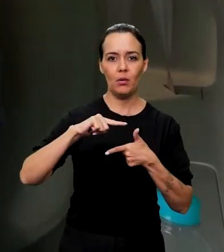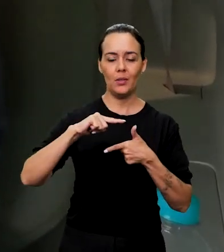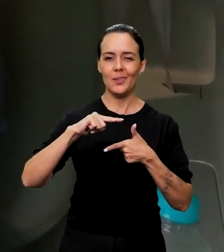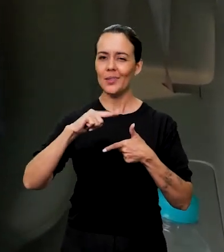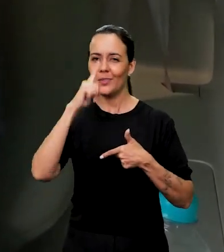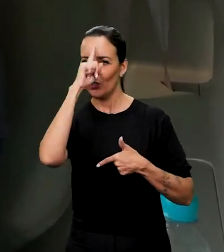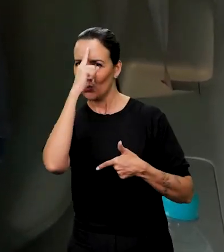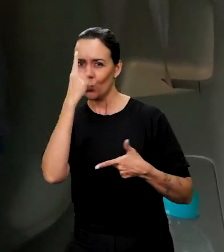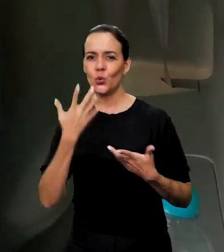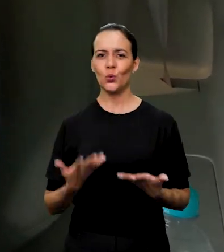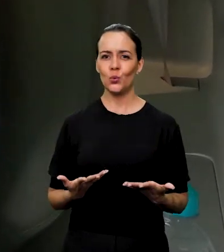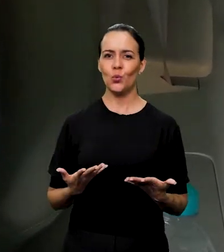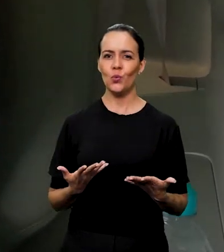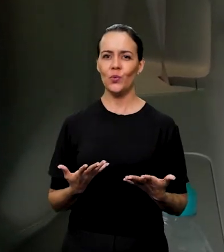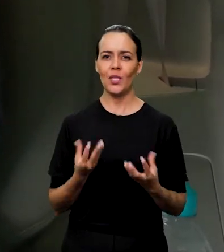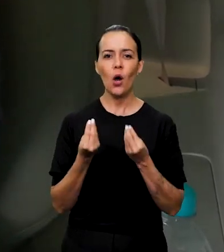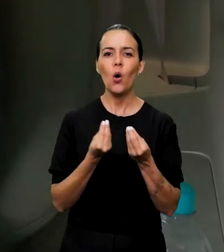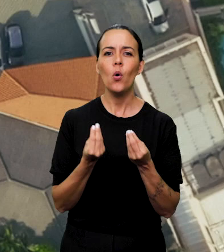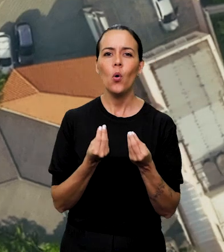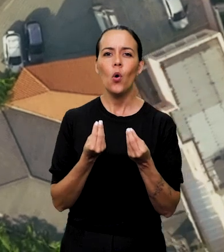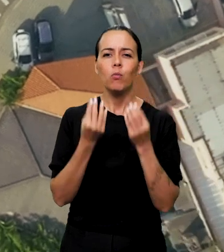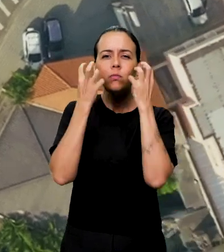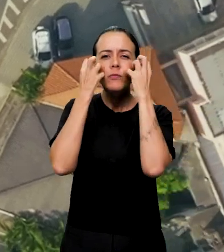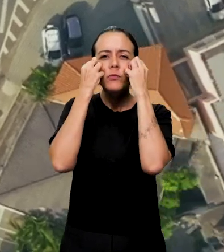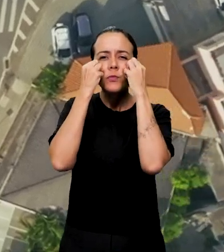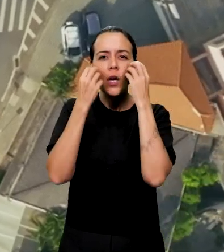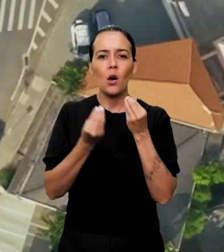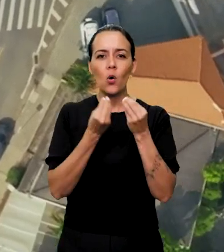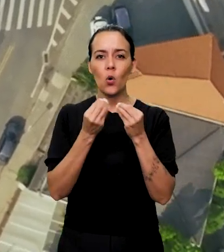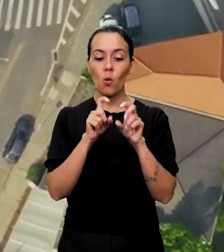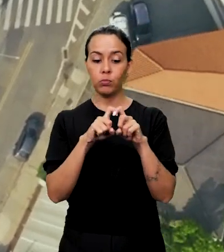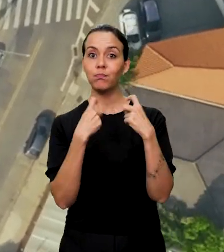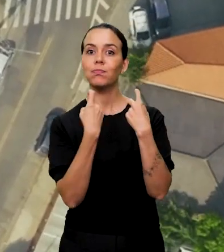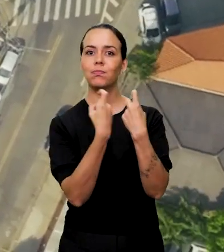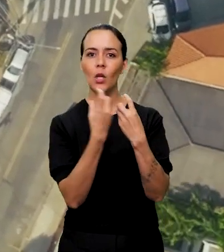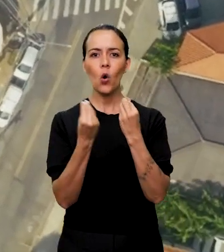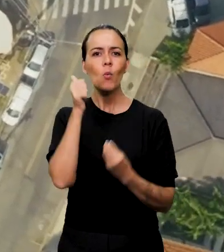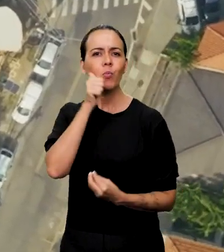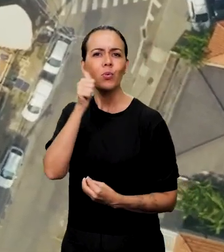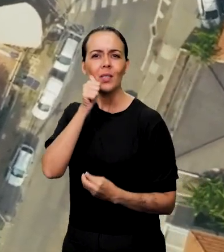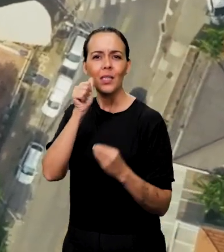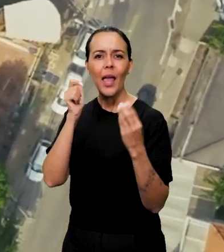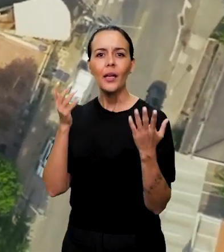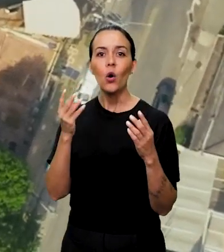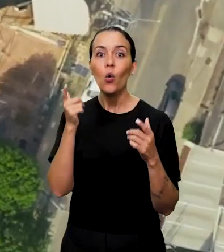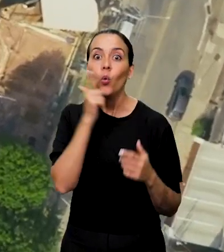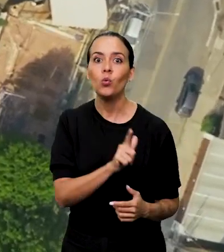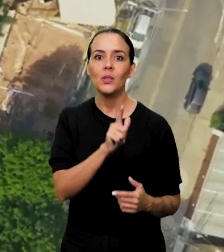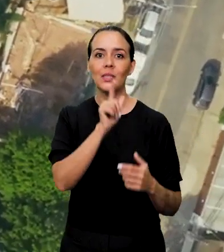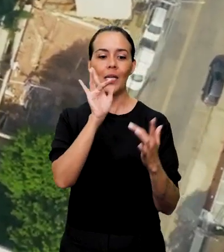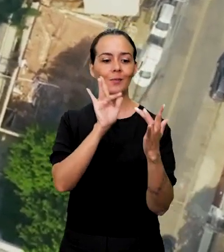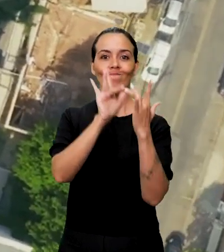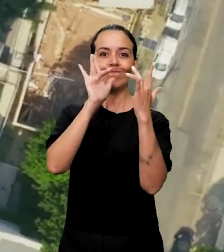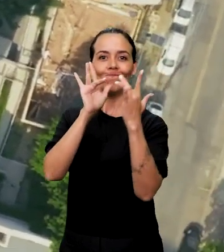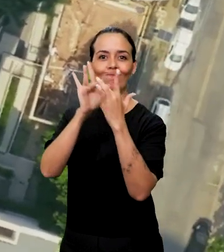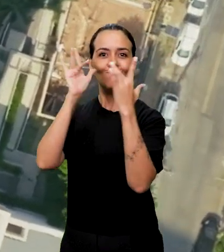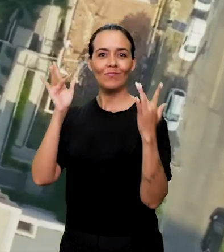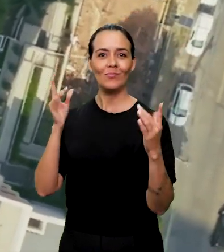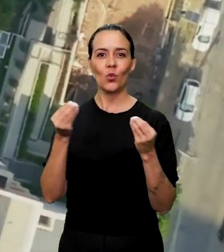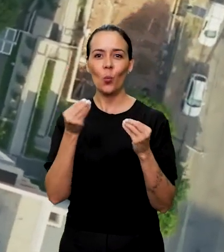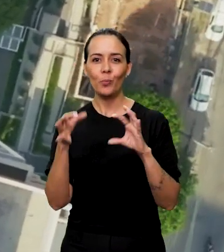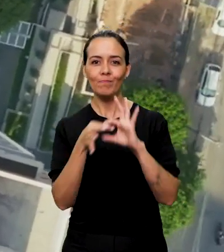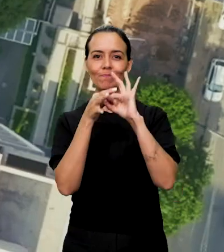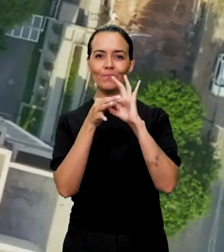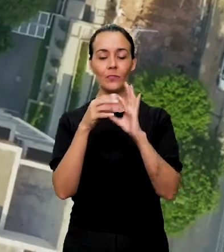gente também tem esse tabu da sexualidade da mulher, como ela se encontra, como ela se conecta com outras pessoas. E hoje a gente tem várias formas,